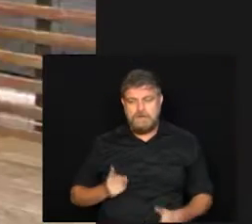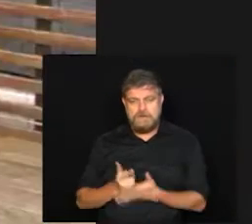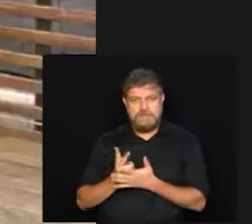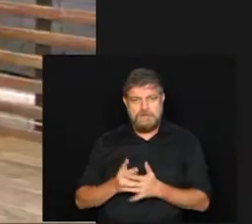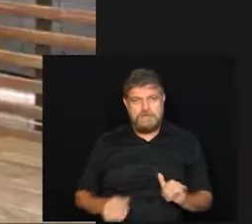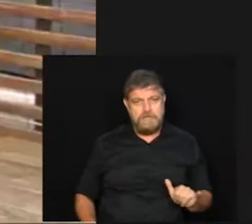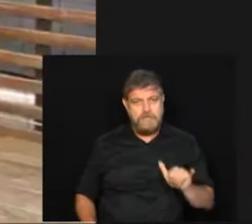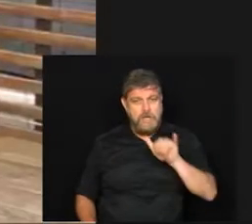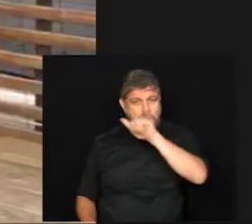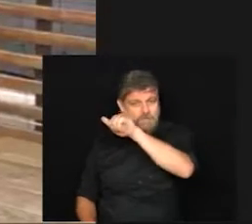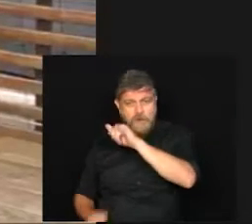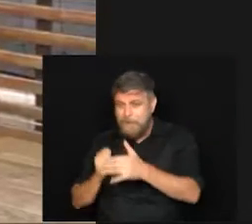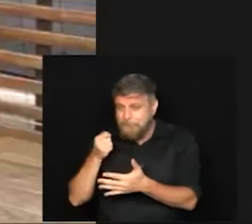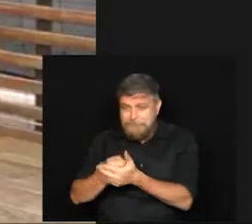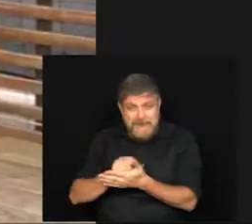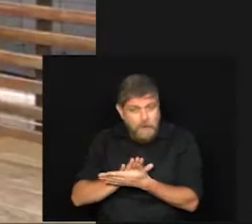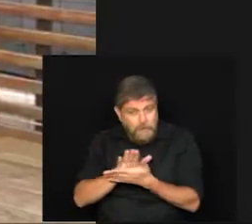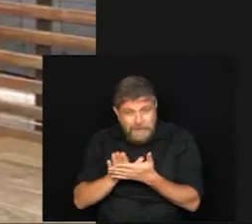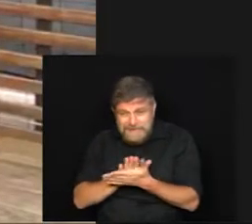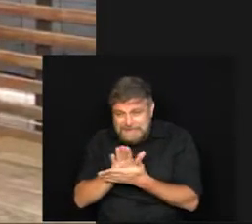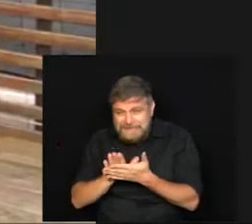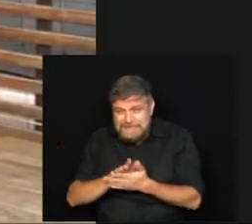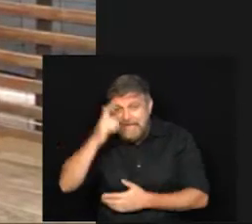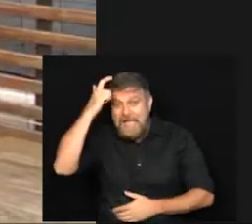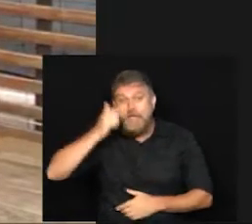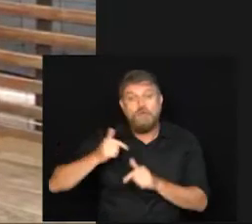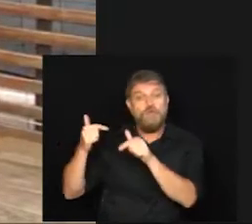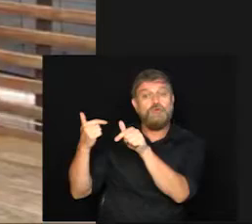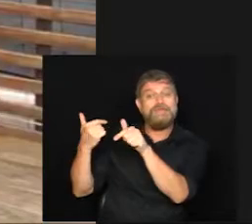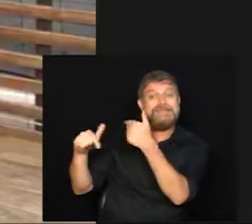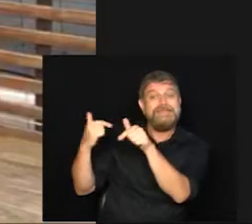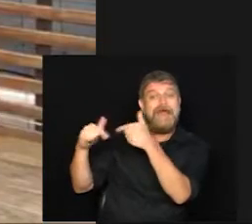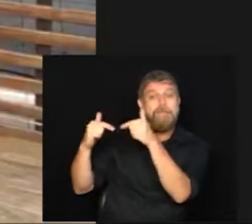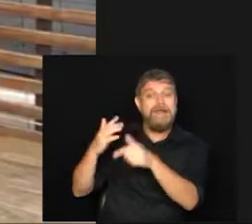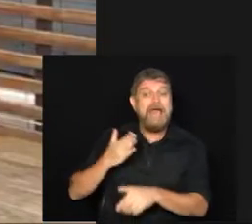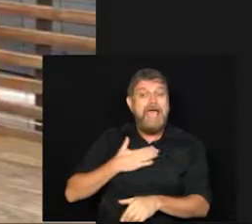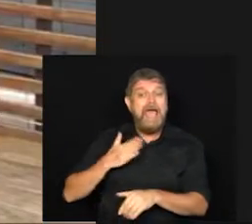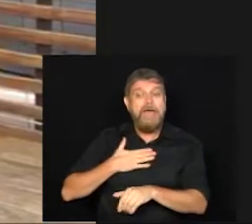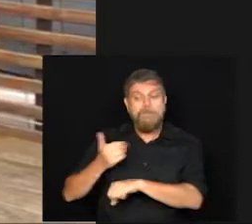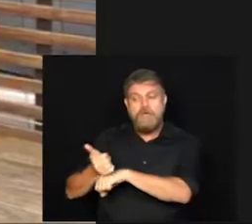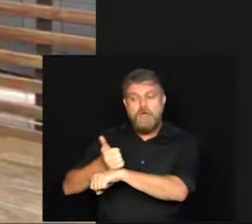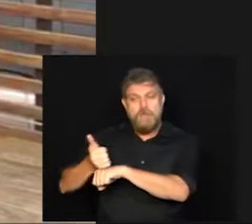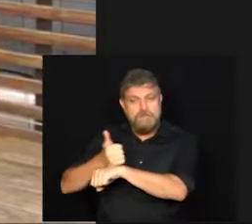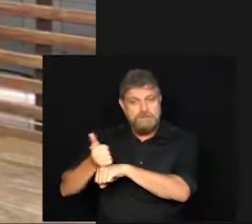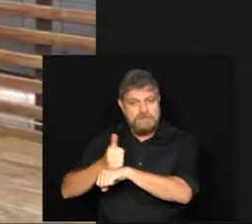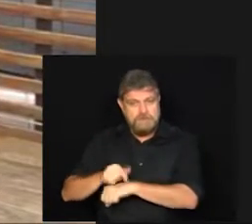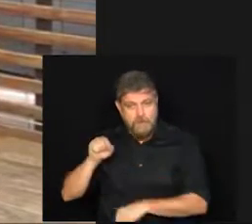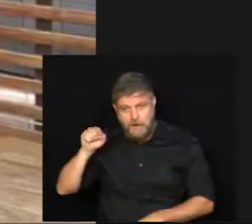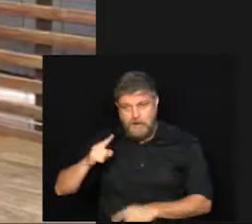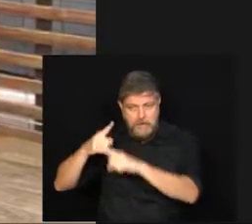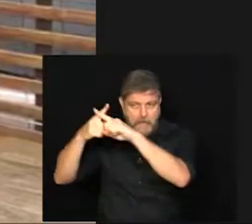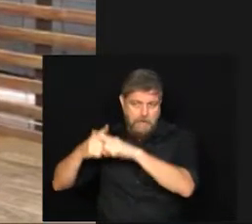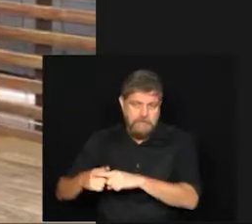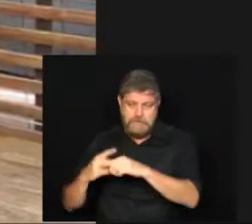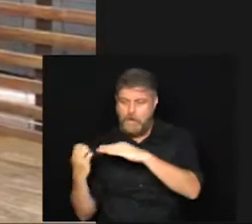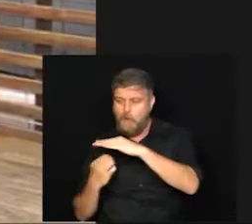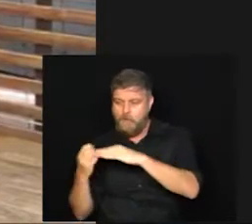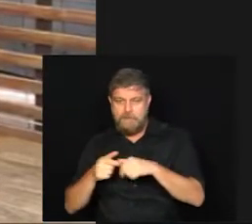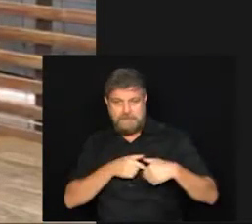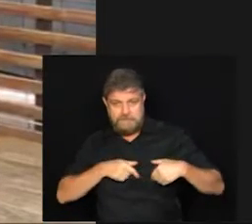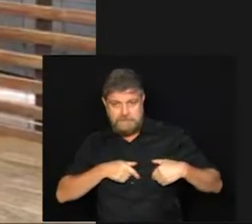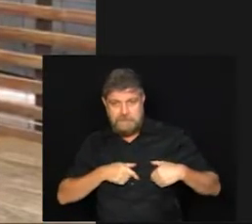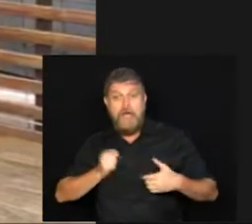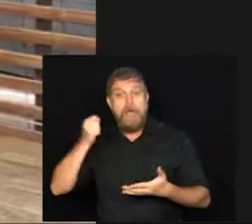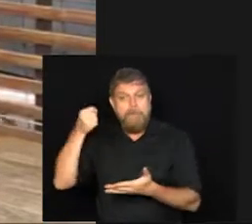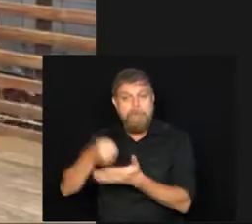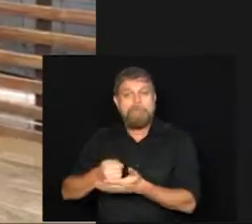tenho custo nenhum, porque eu estou indo trabalhar. Então, o evento, ou um empresário local, ou um patrocinador, que vai arcar com o